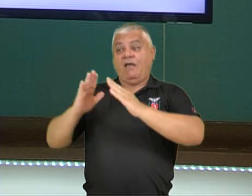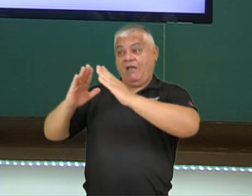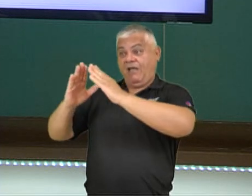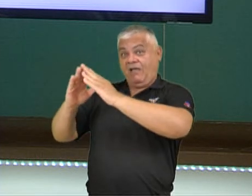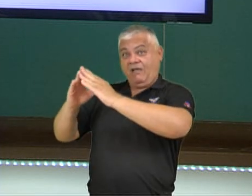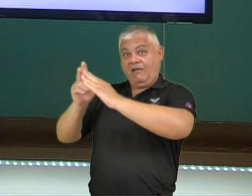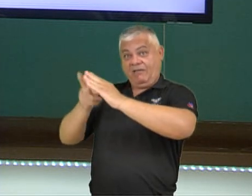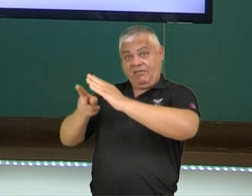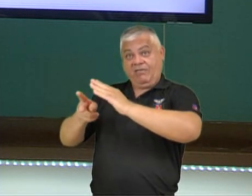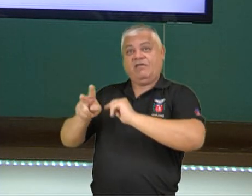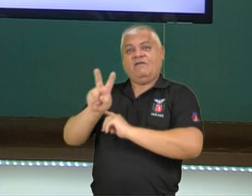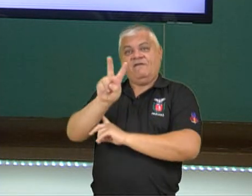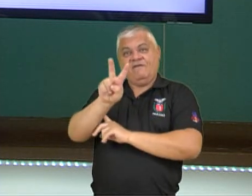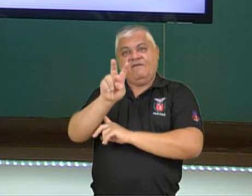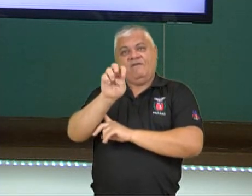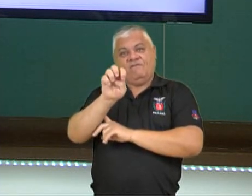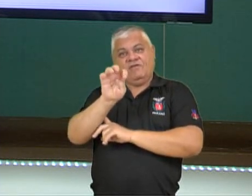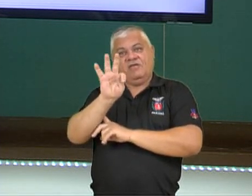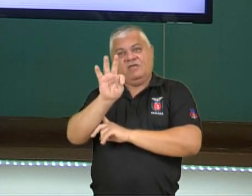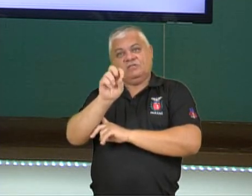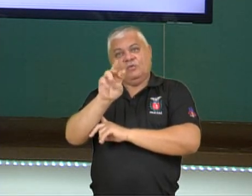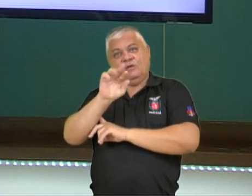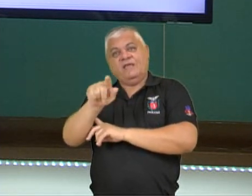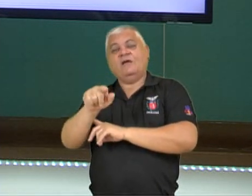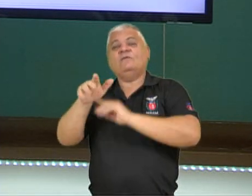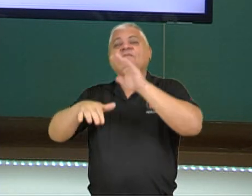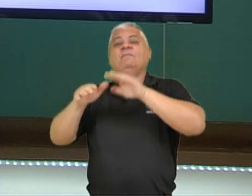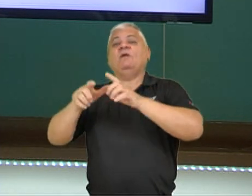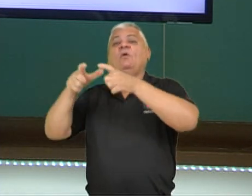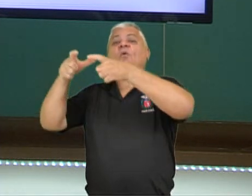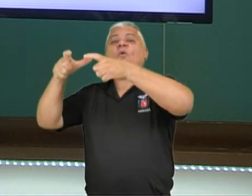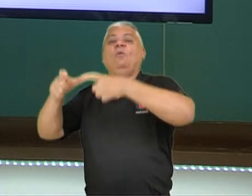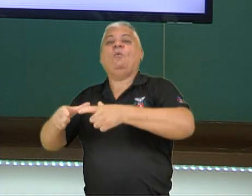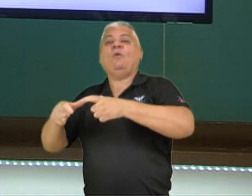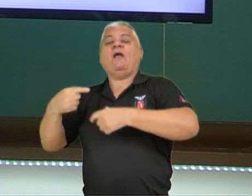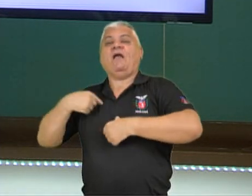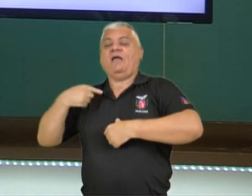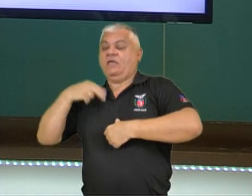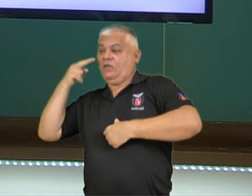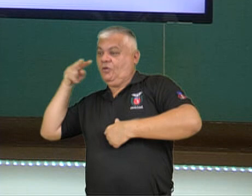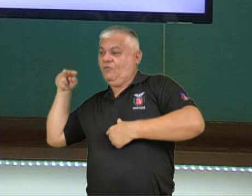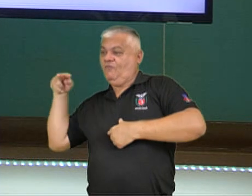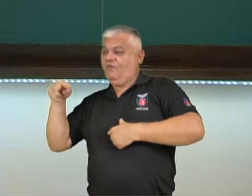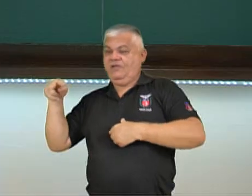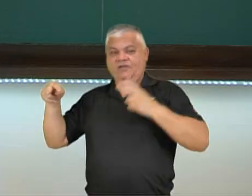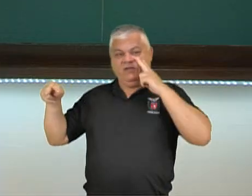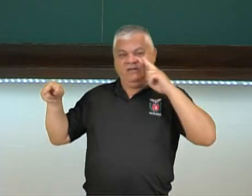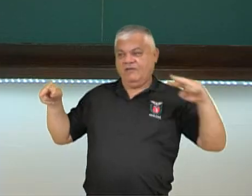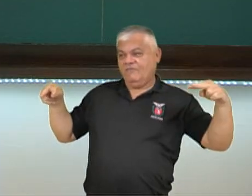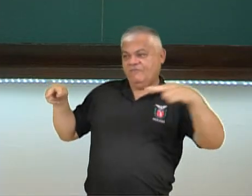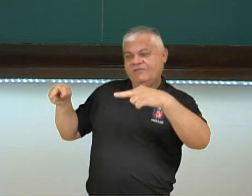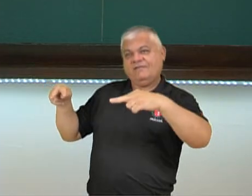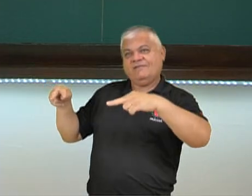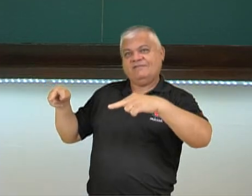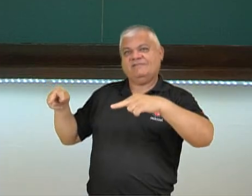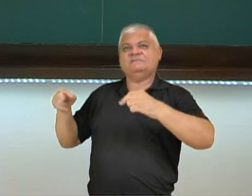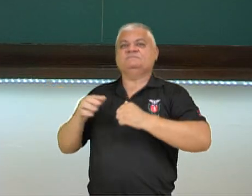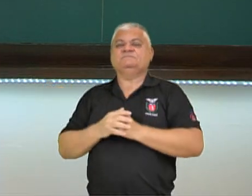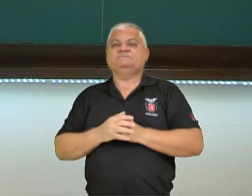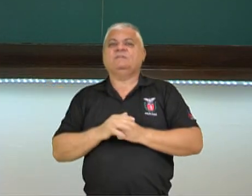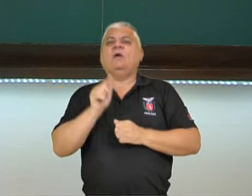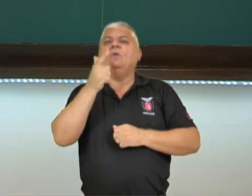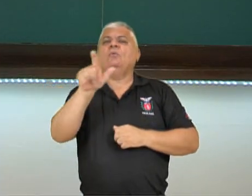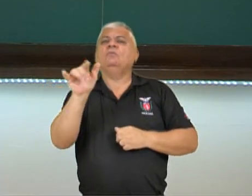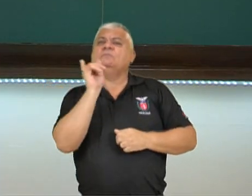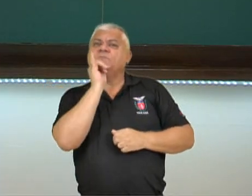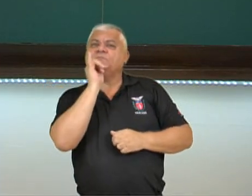é uma grandeza vetorial, já que essa depende da posição de vista de observadores A e B. Vou dar um exemplo. Se